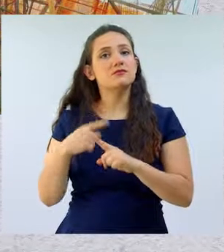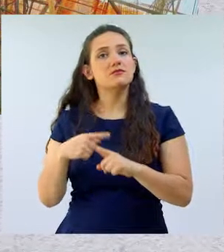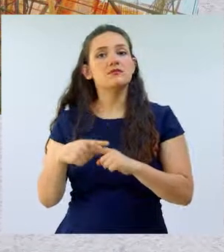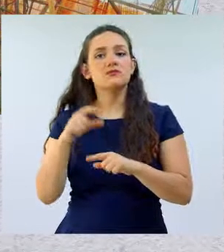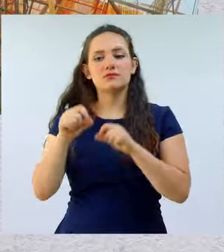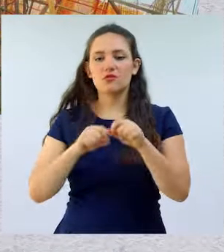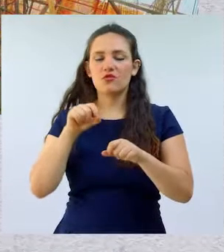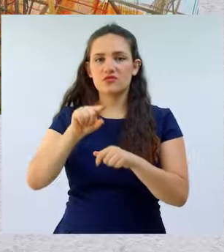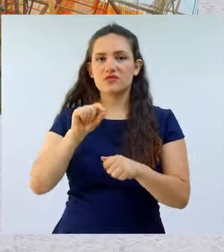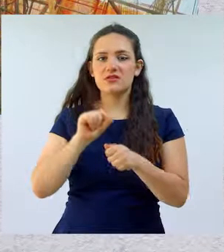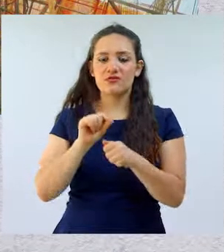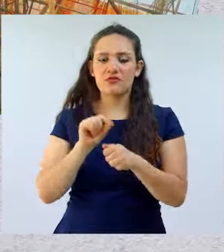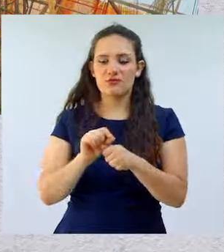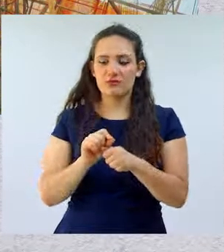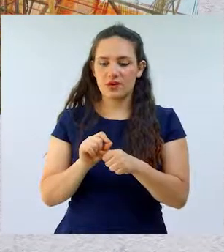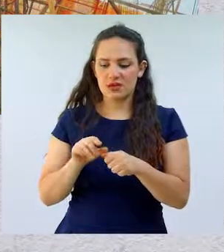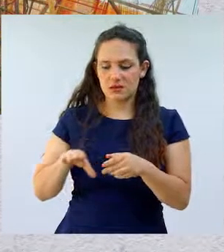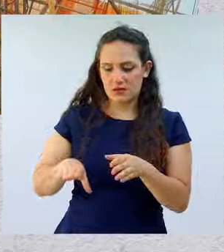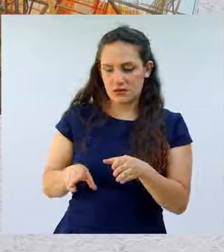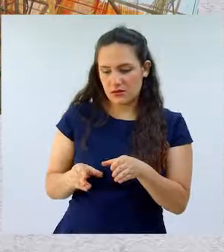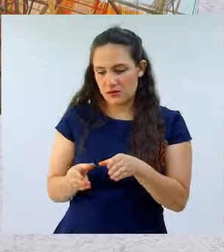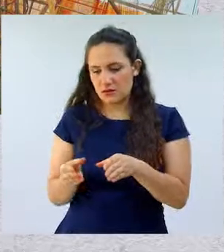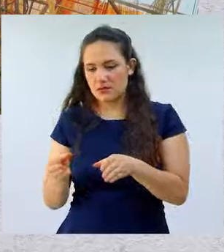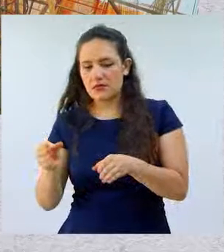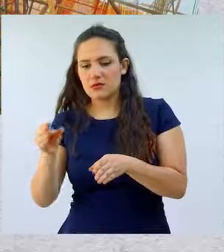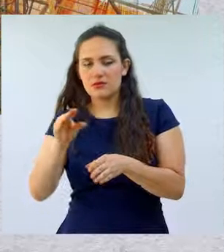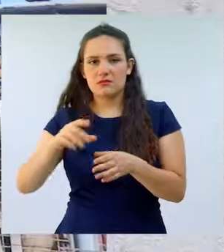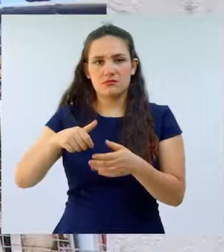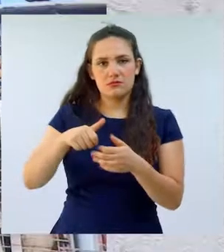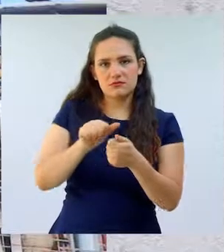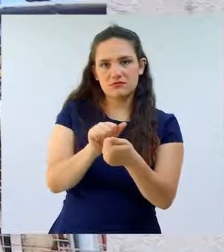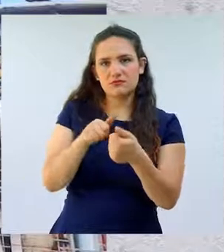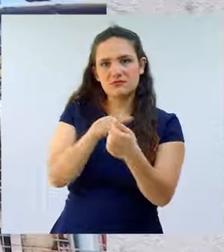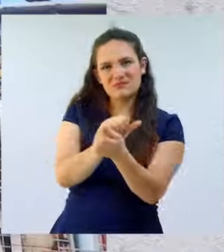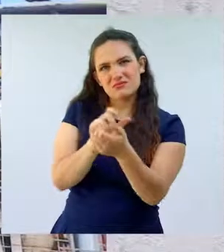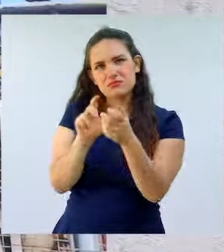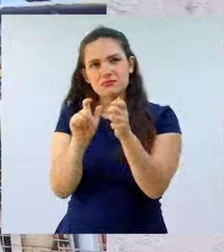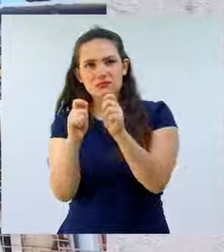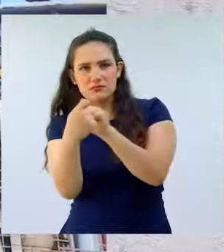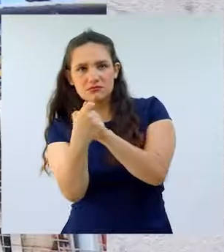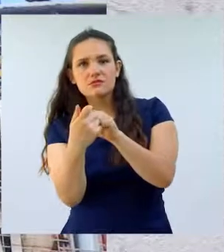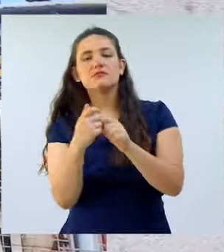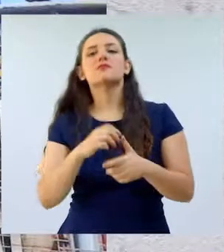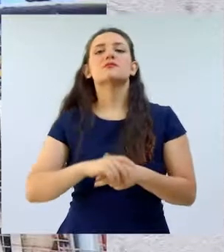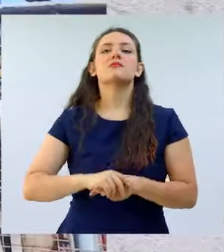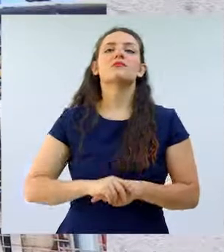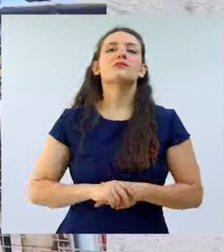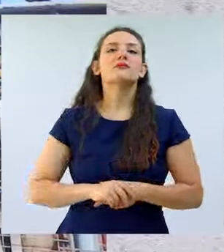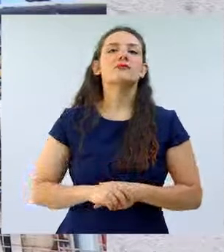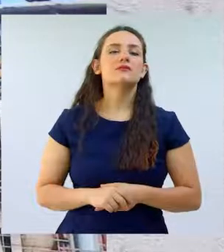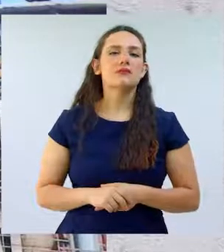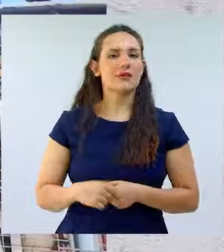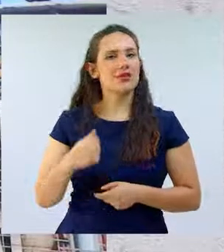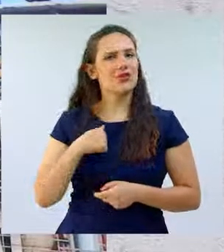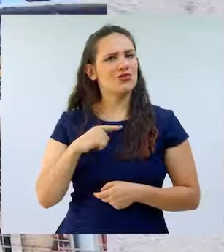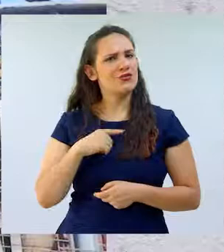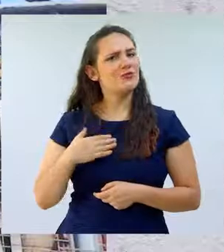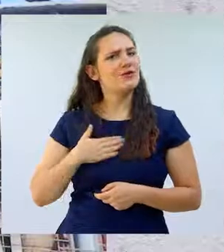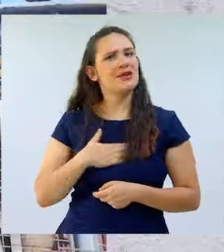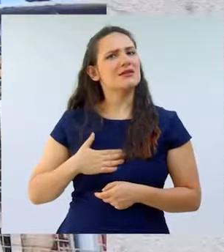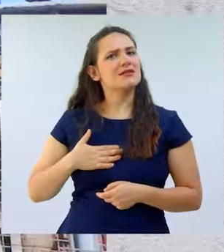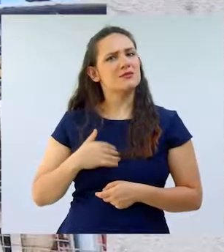trabalho de escultura meu é a modelagem do ferro que eu curto fazer, sabe? E quando eu tive o prazer,